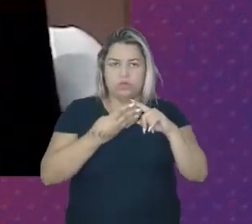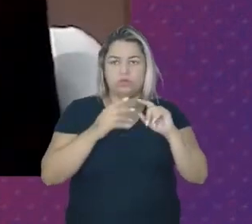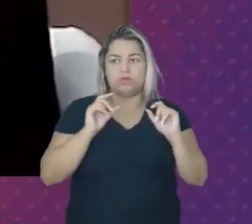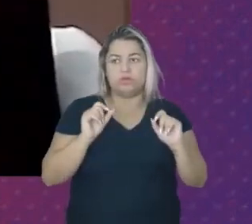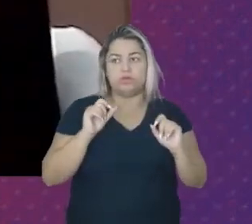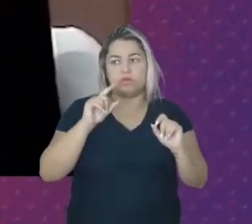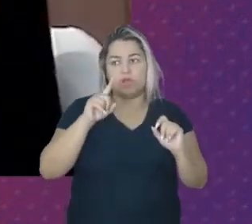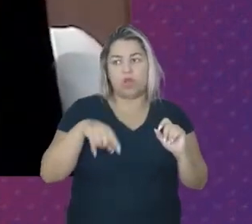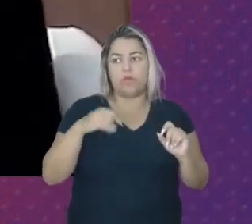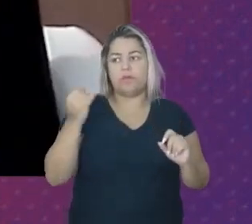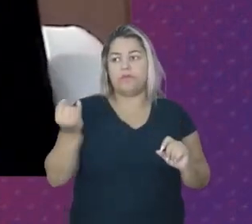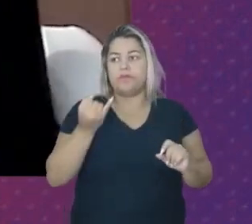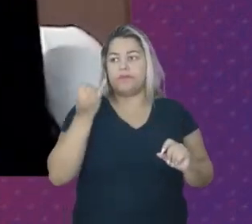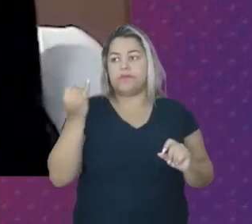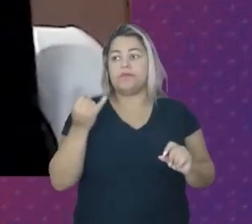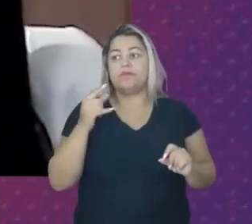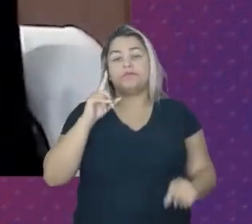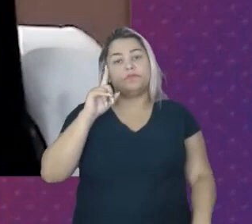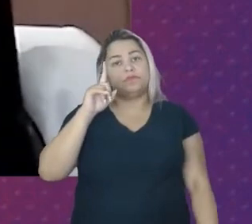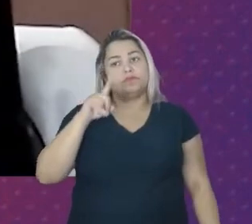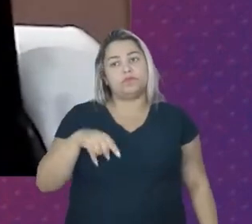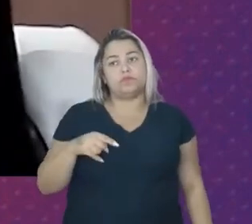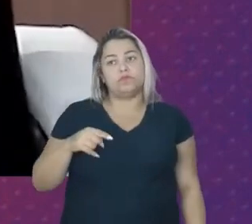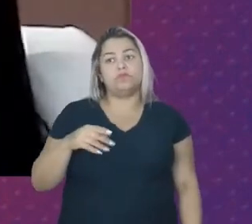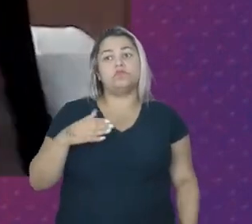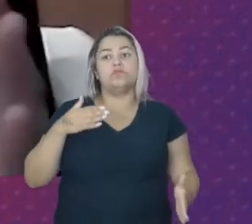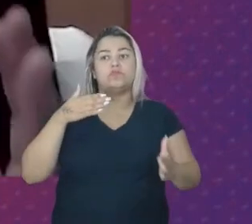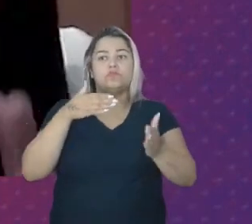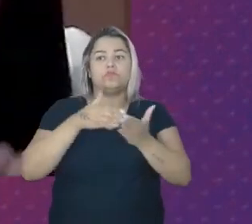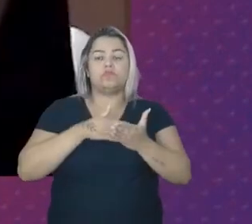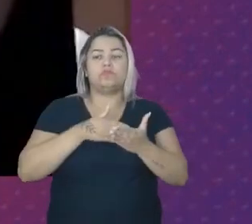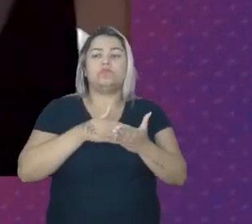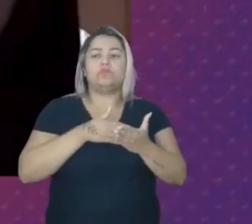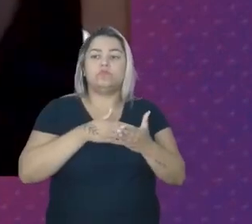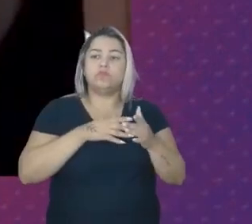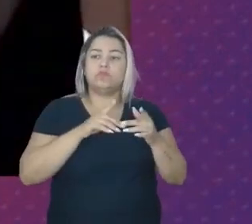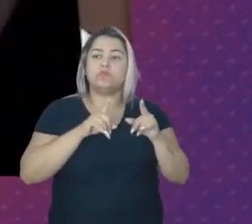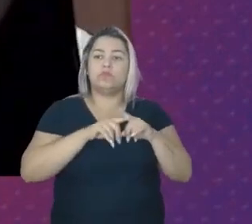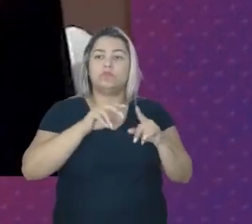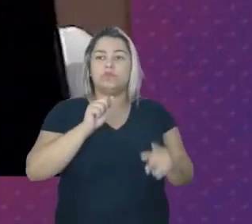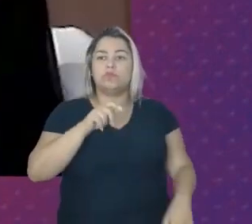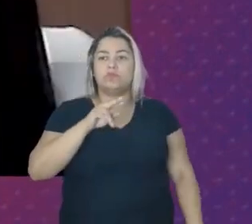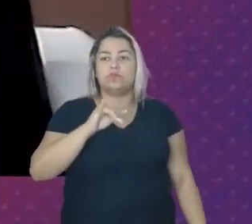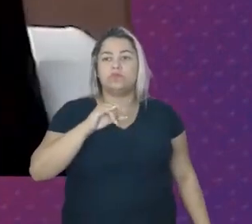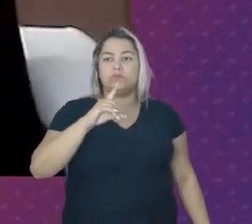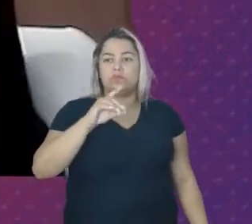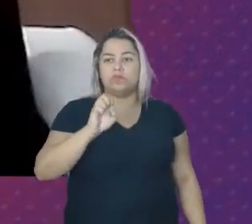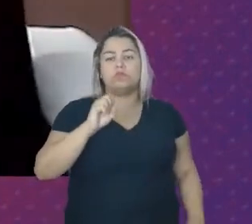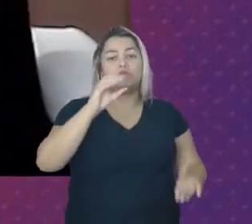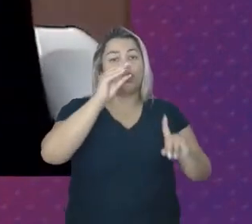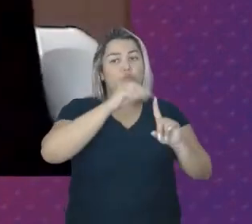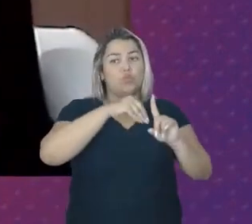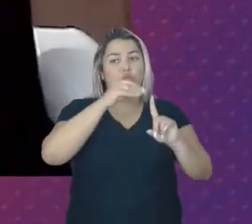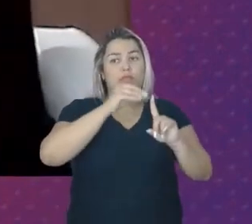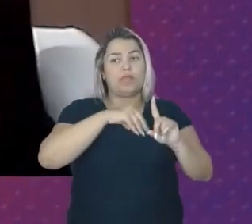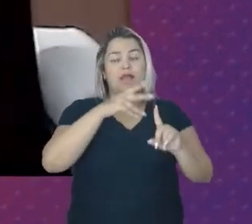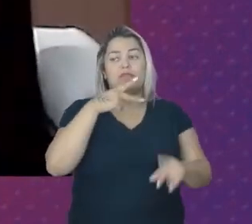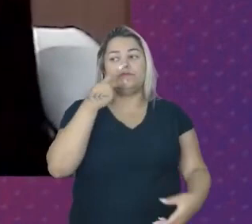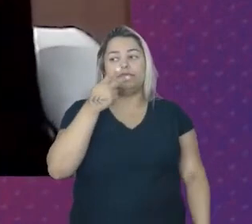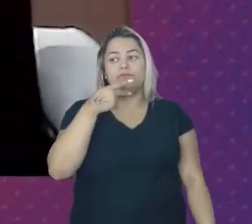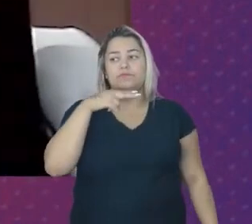os mais importantes. São os pilares da limitação, da autenticidade, da vulnerabilidade